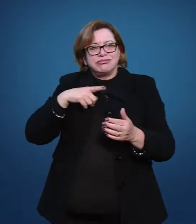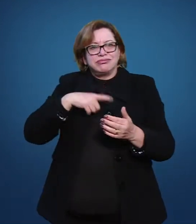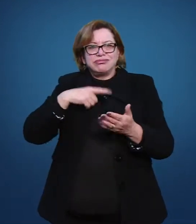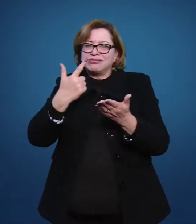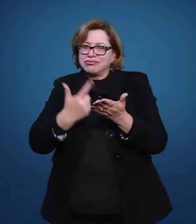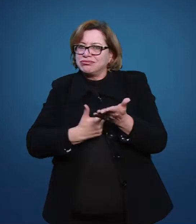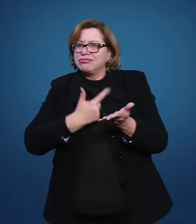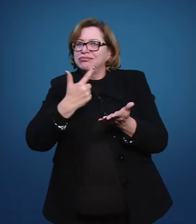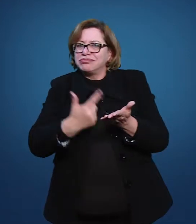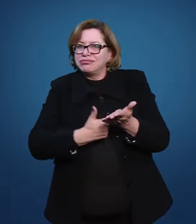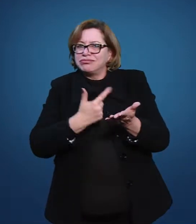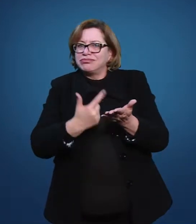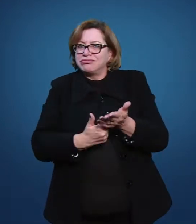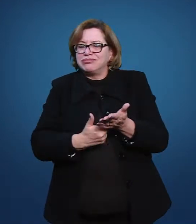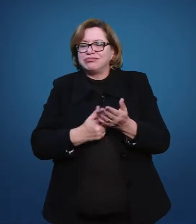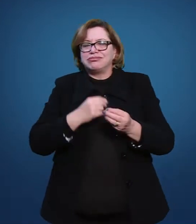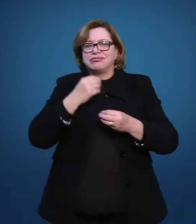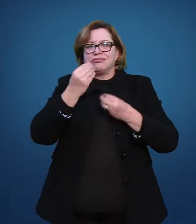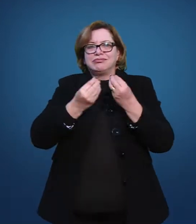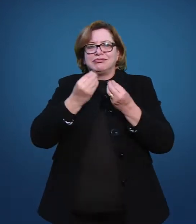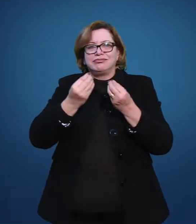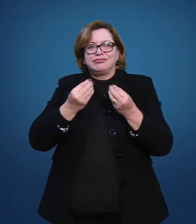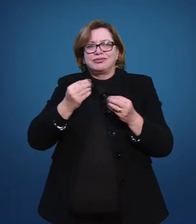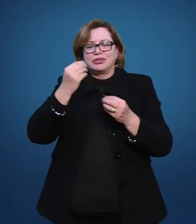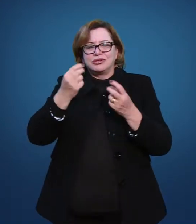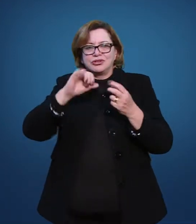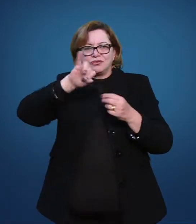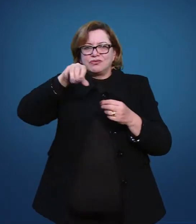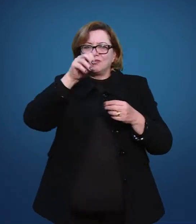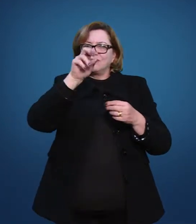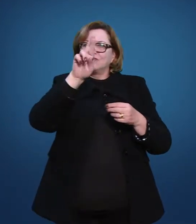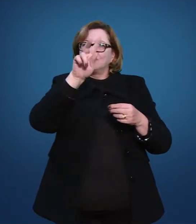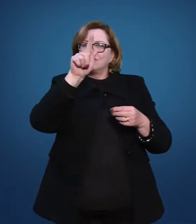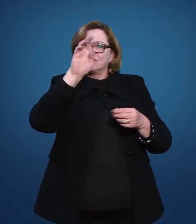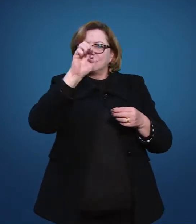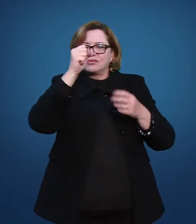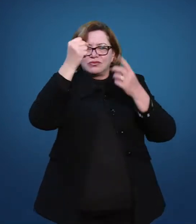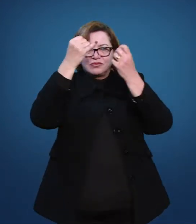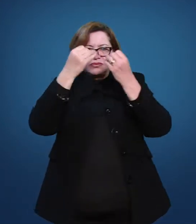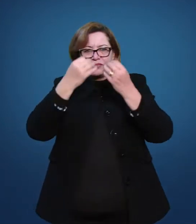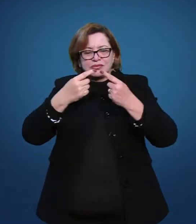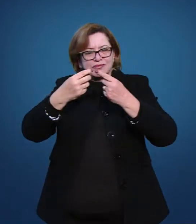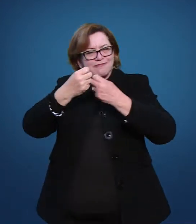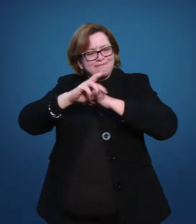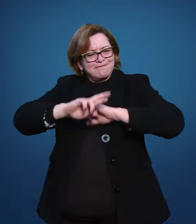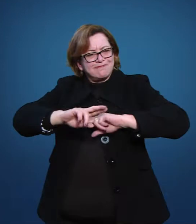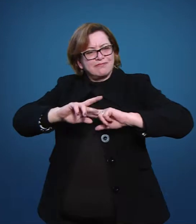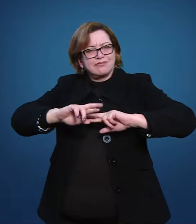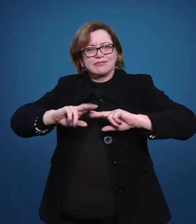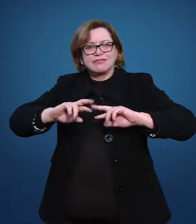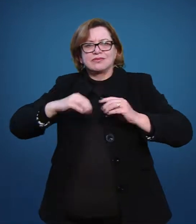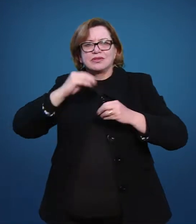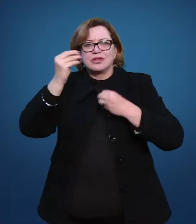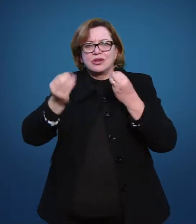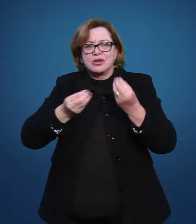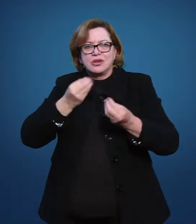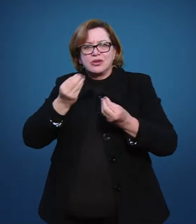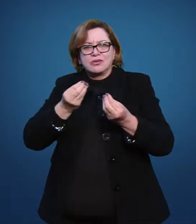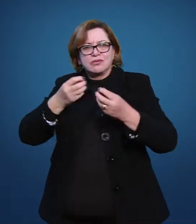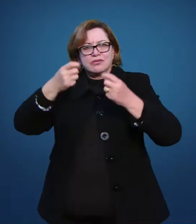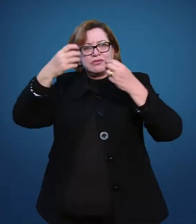pelo George Collie no livro Que é Arte. E ele vai discutir de diversas maneiras esse tipo de